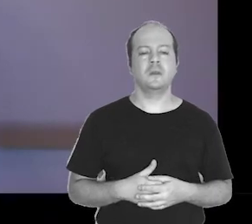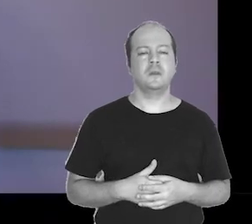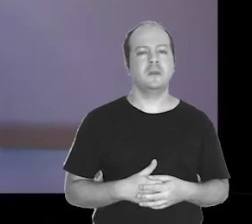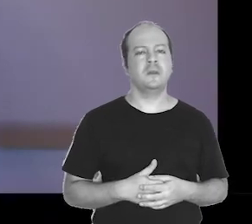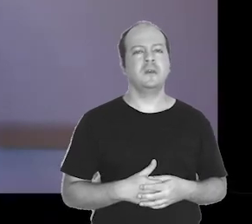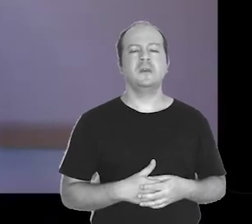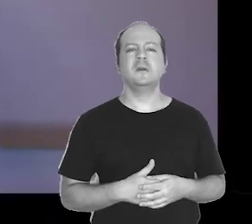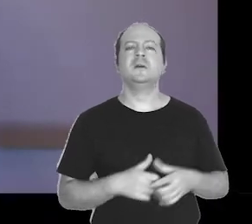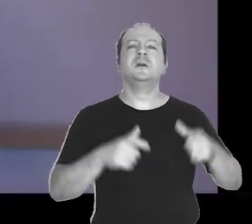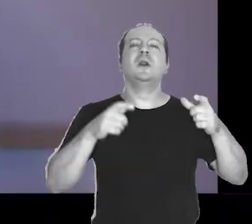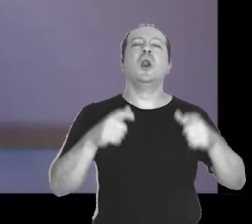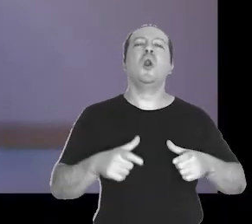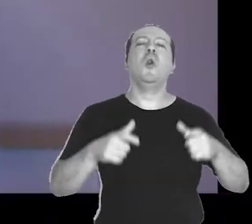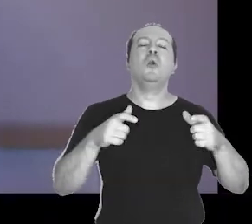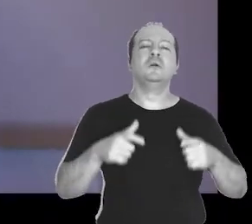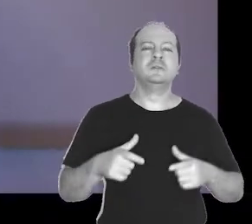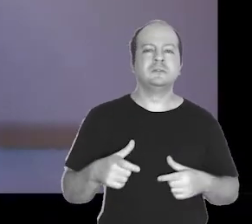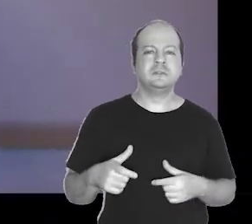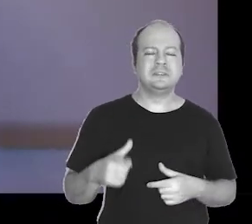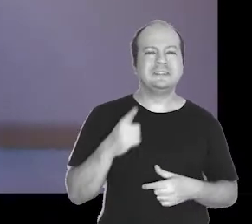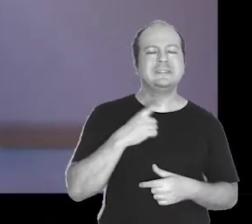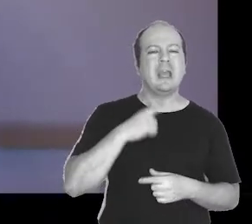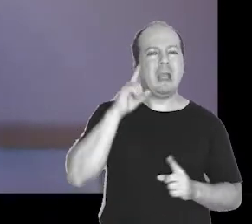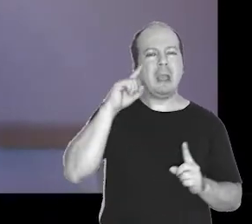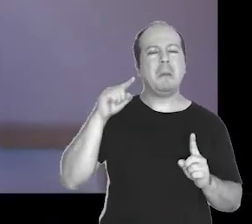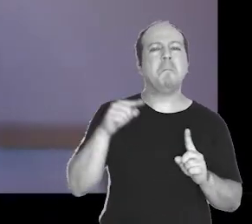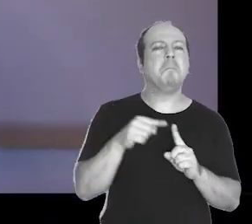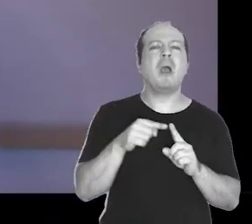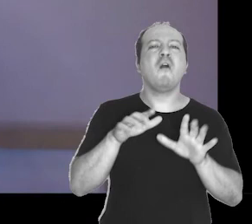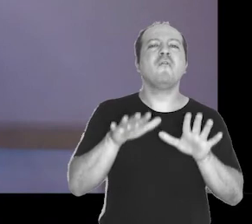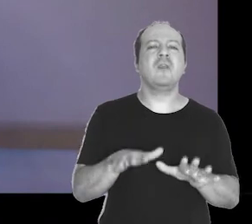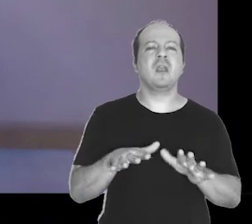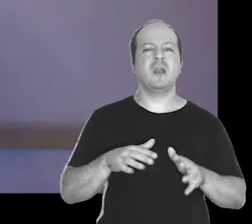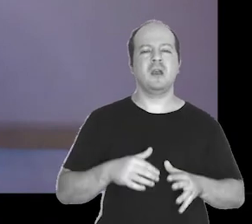De onde é que vem aquilo que é predestinado a ficar?